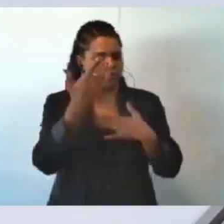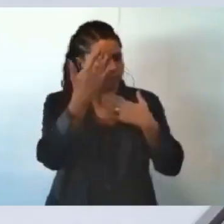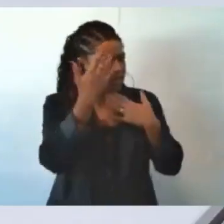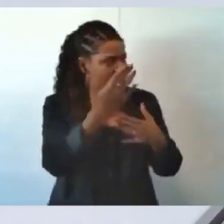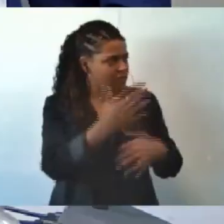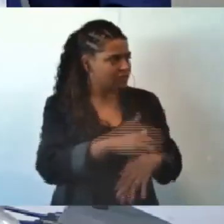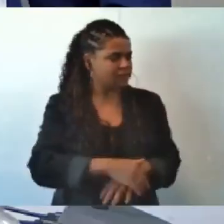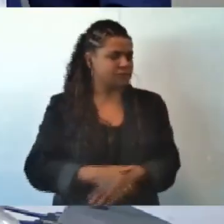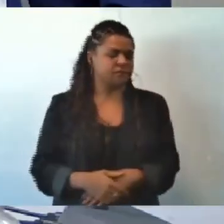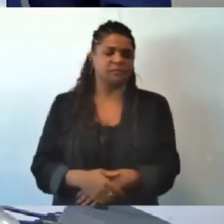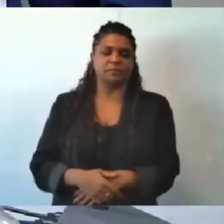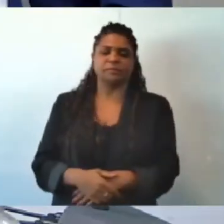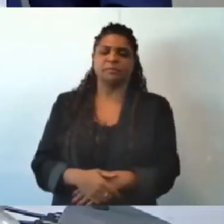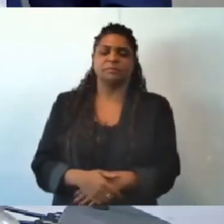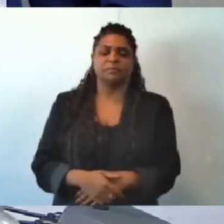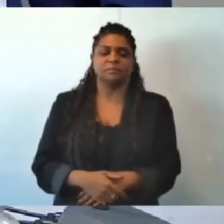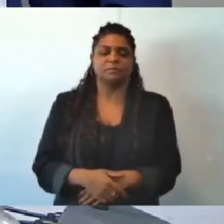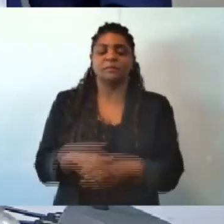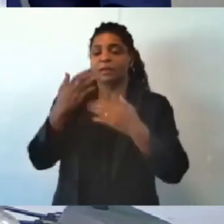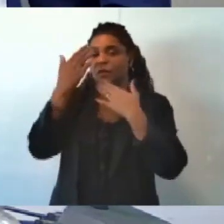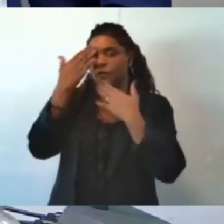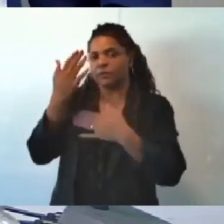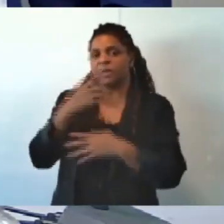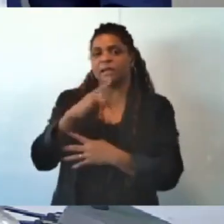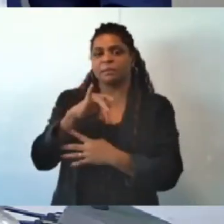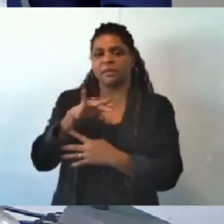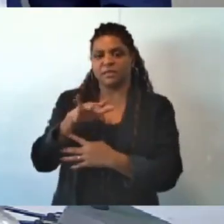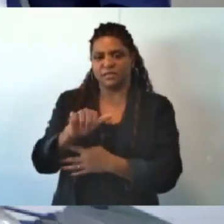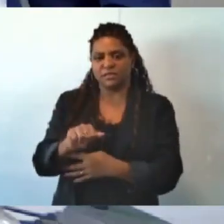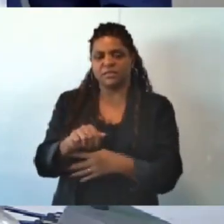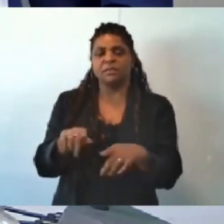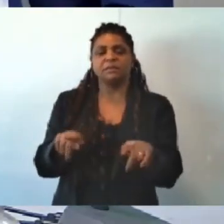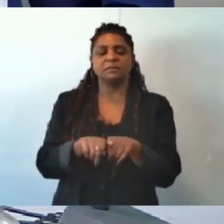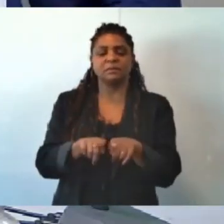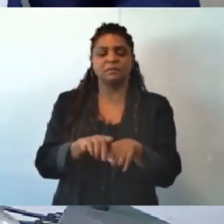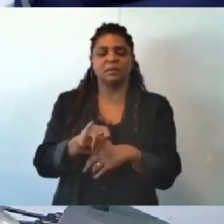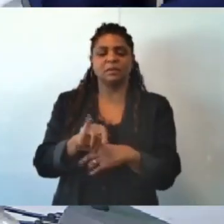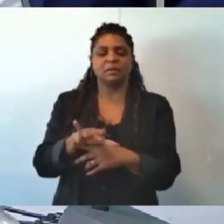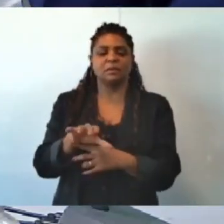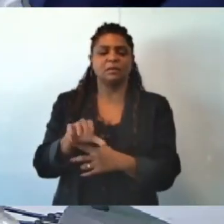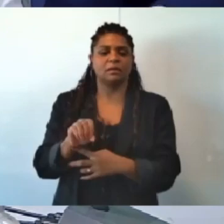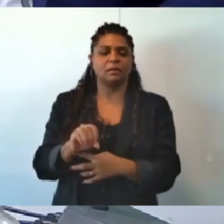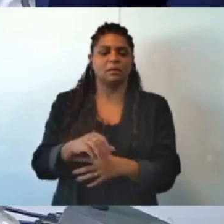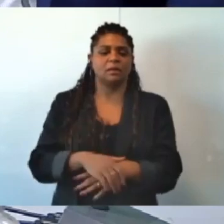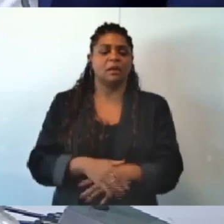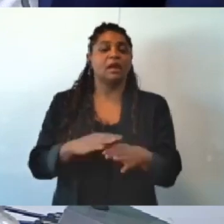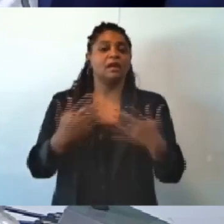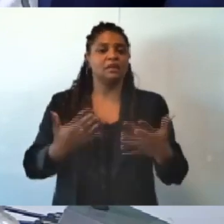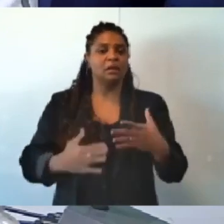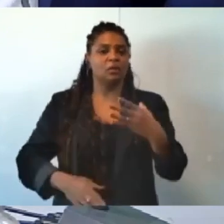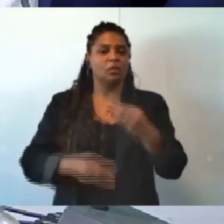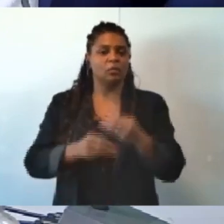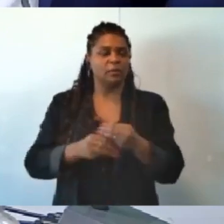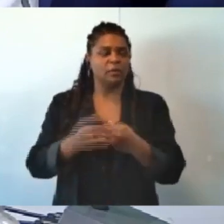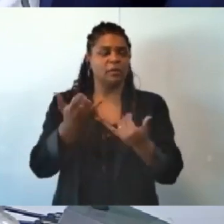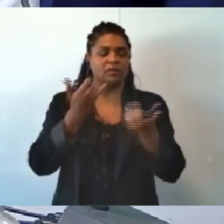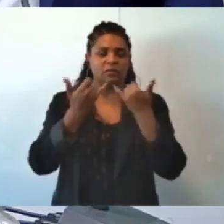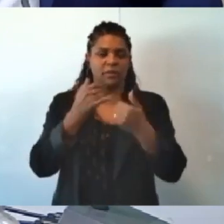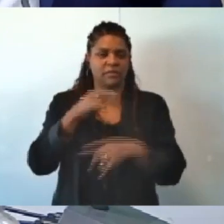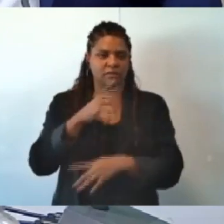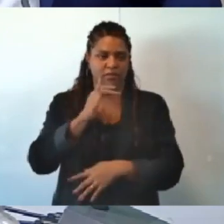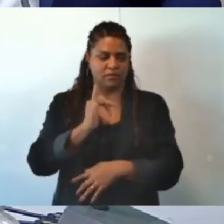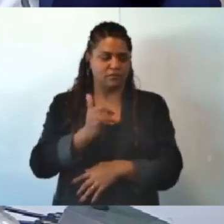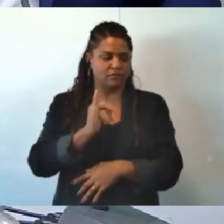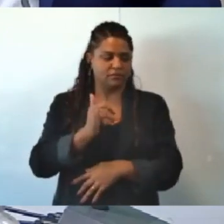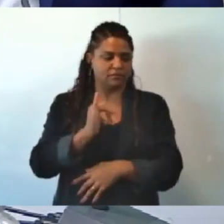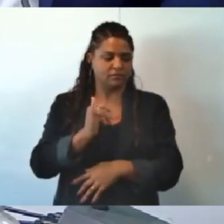Obrigado, Patrícia. Cássio? É, só complementando a informação que a Patrícia falou, né? Esse projeto sendo